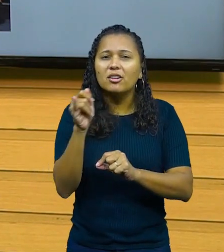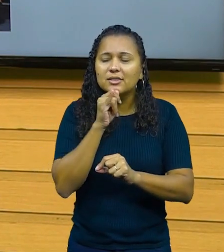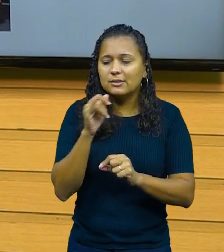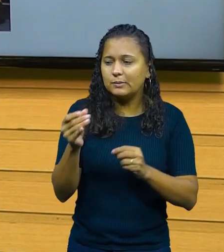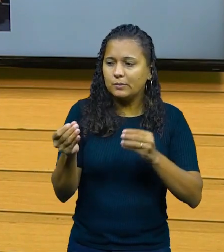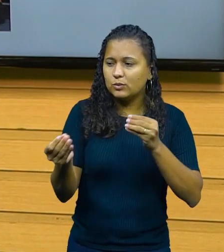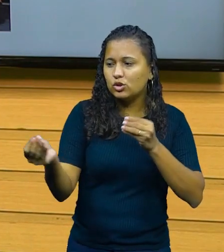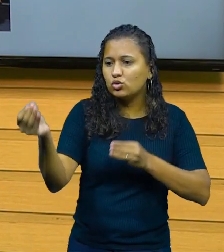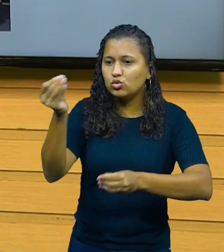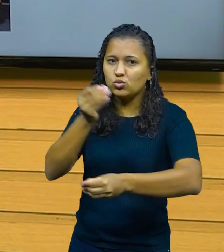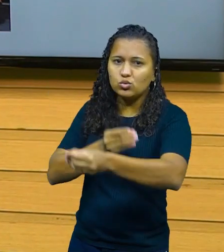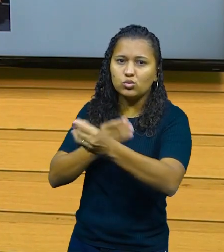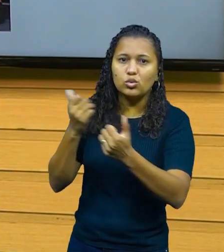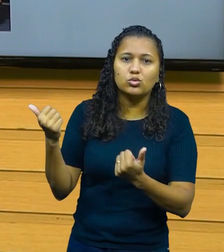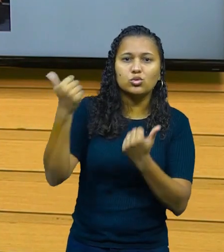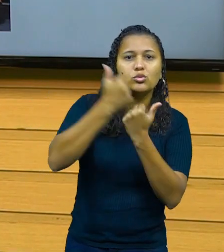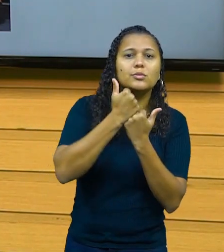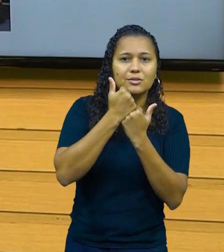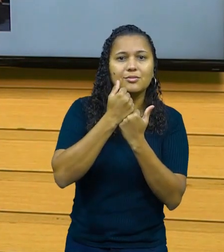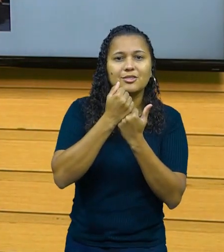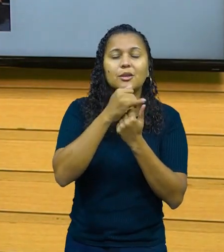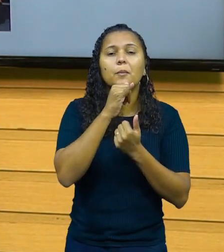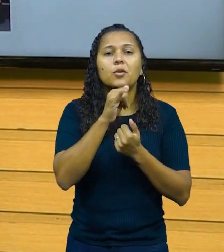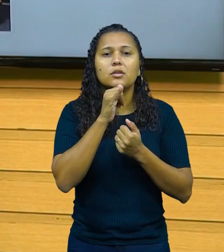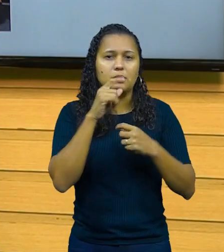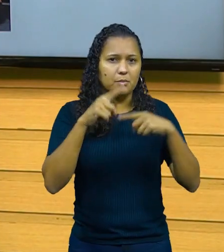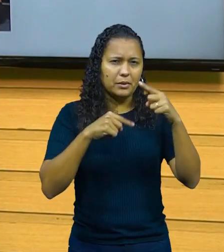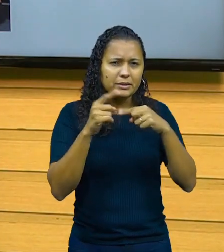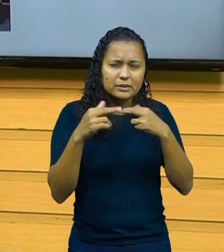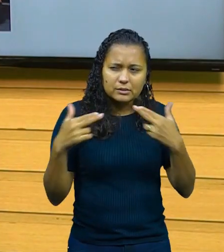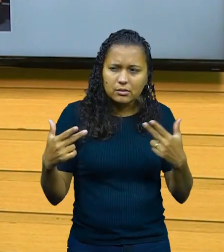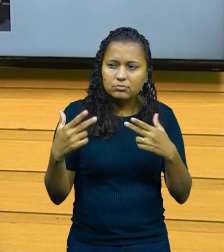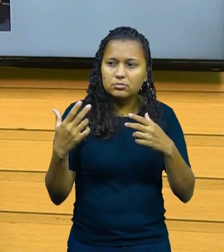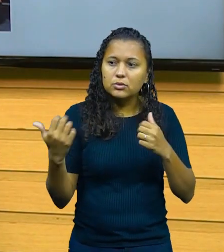está falando ali sobre peças que você pode